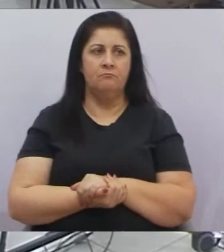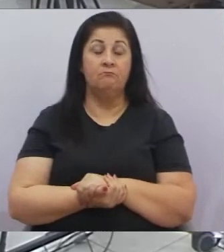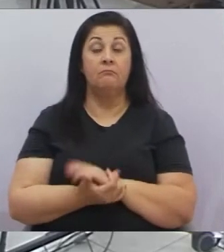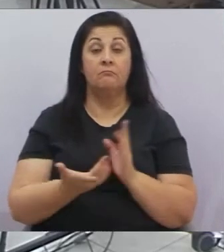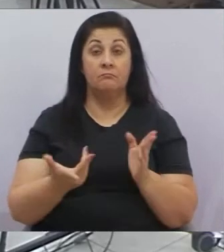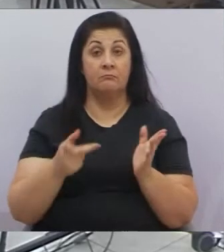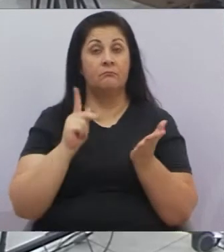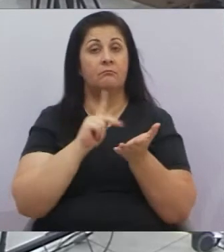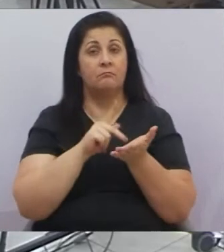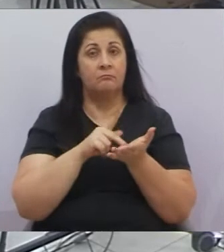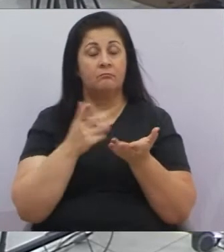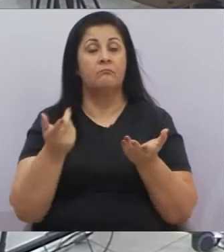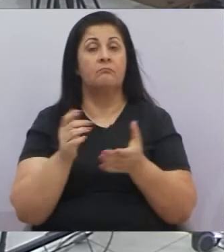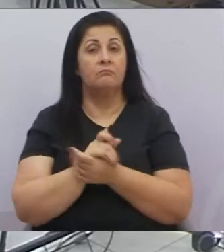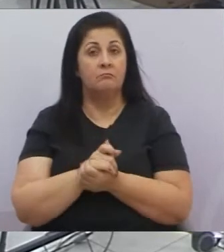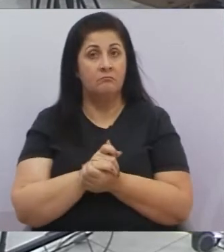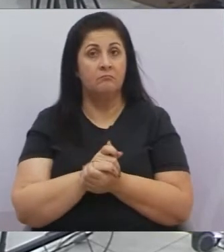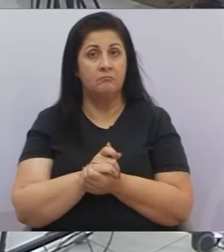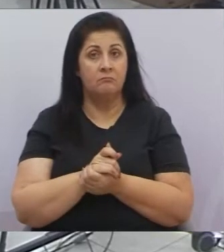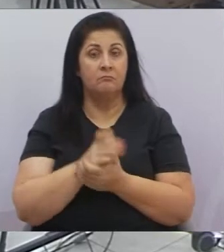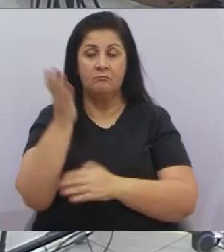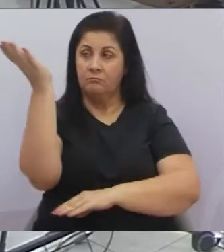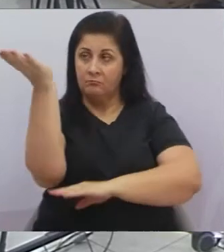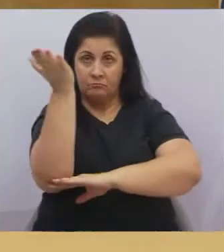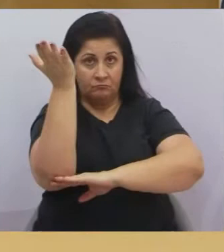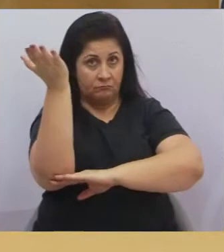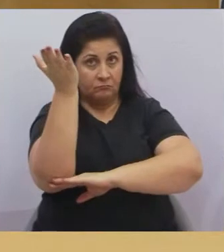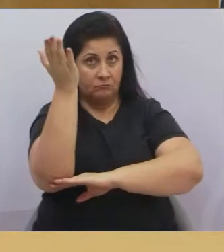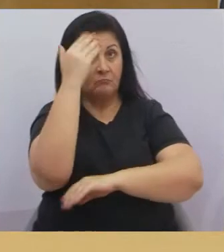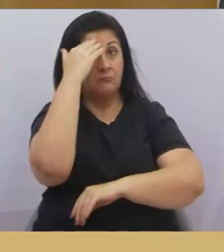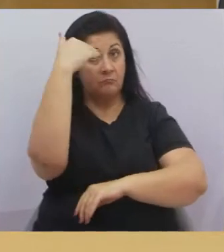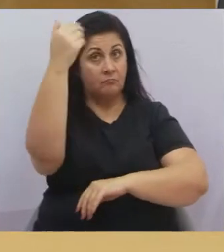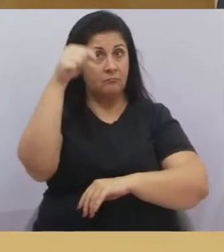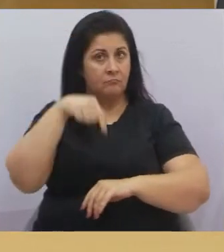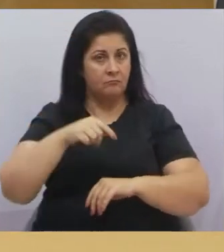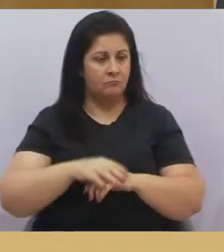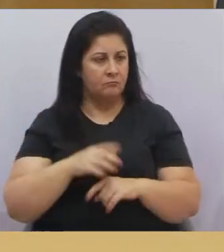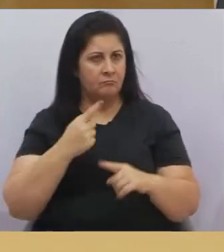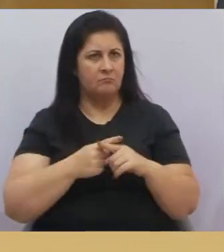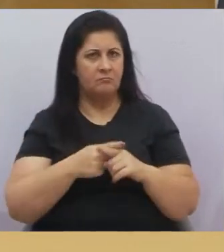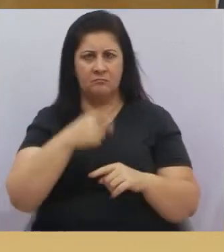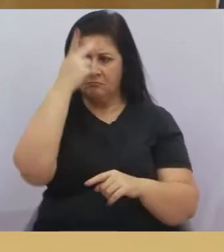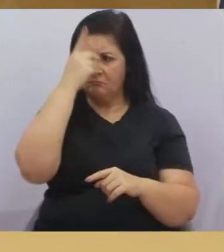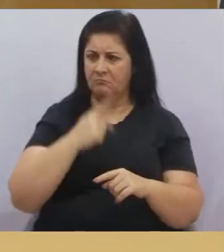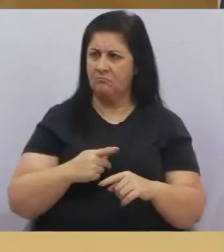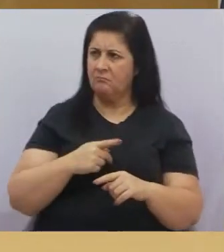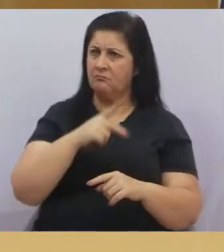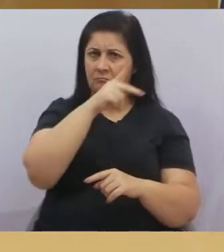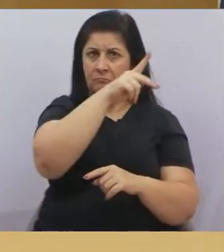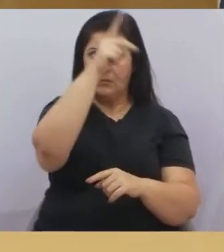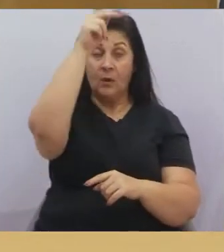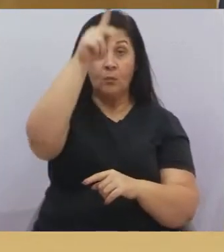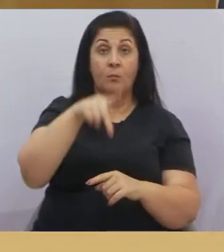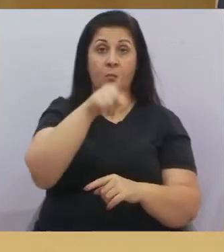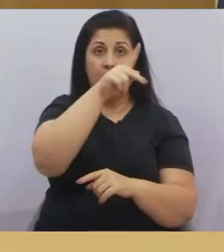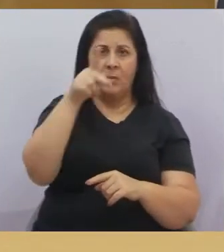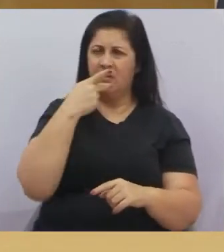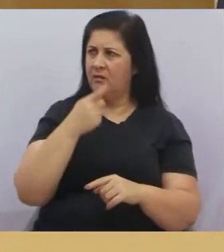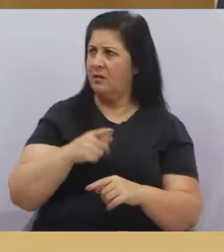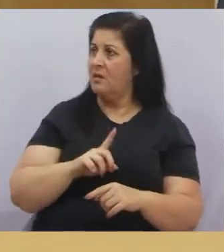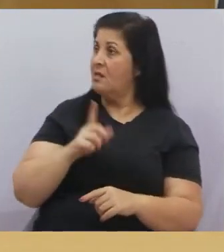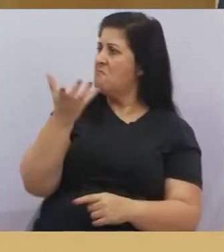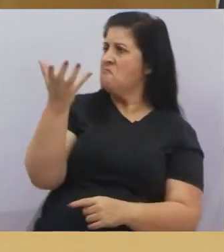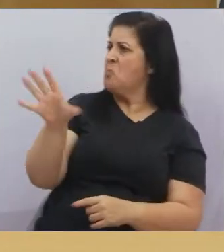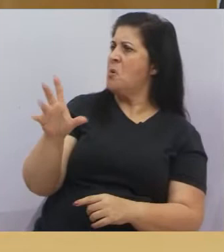lembrado, né? É um garçom famoso aqui em Jacareí, né? Que foi ofendido porque o padre não queria ser atendido. Isso é uma coisa que não entra na minha